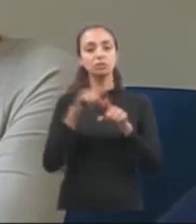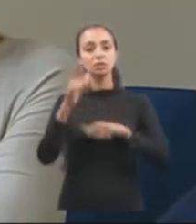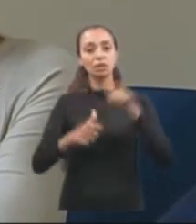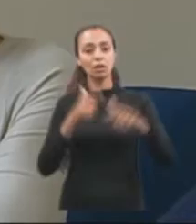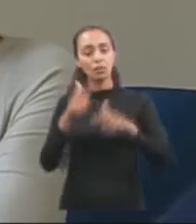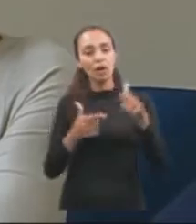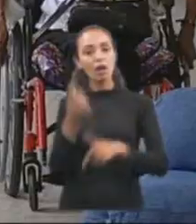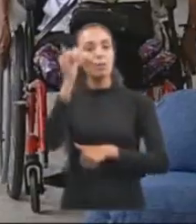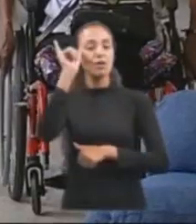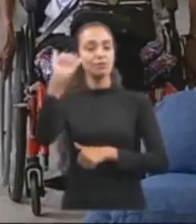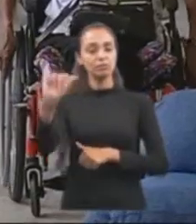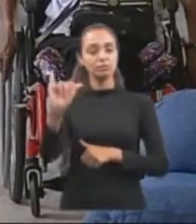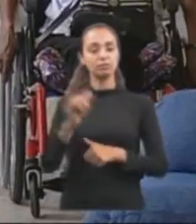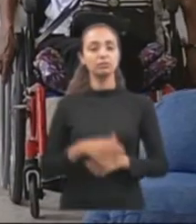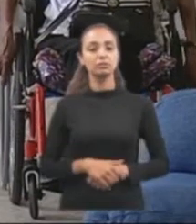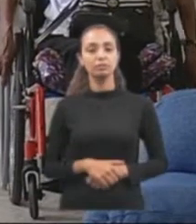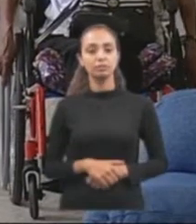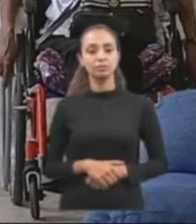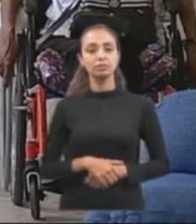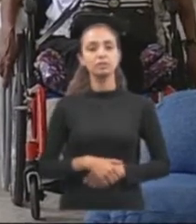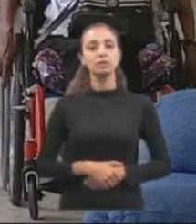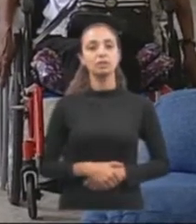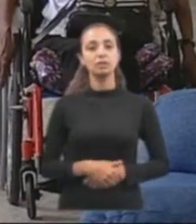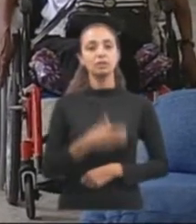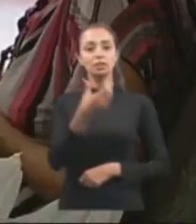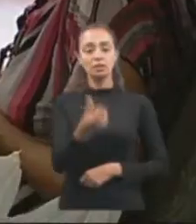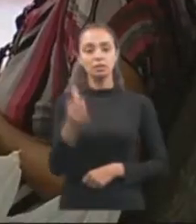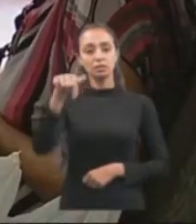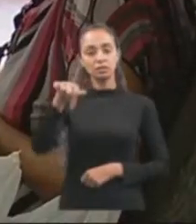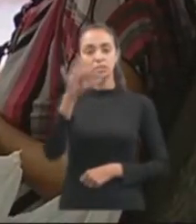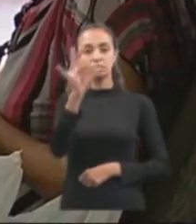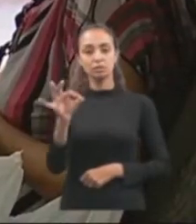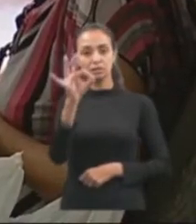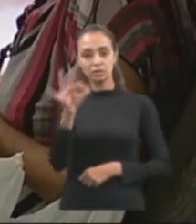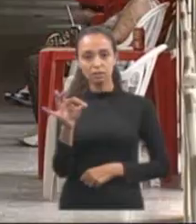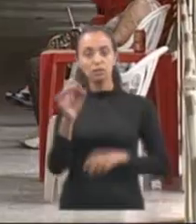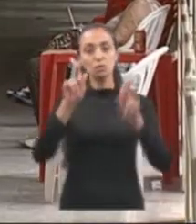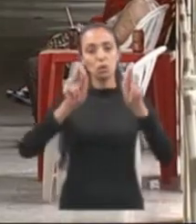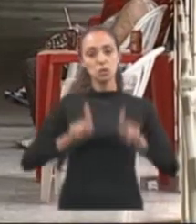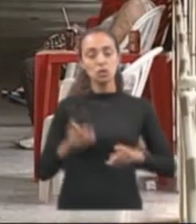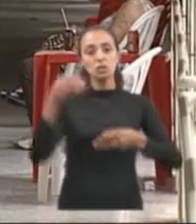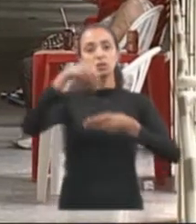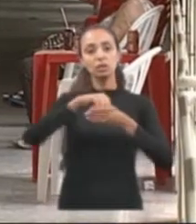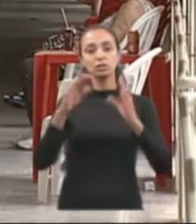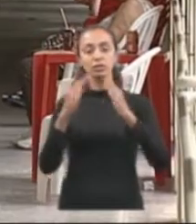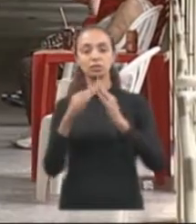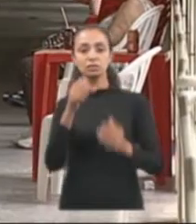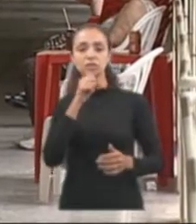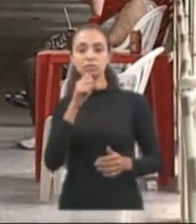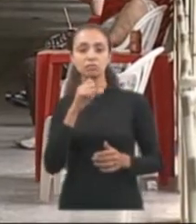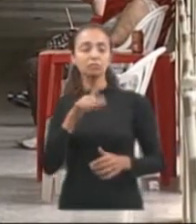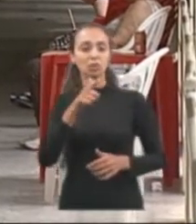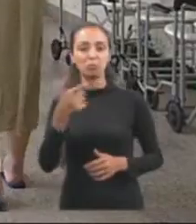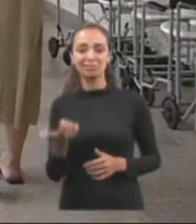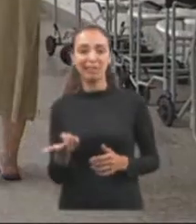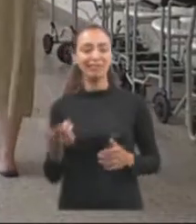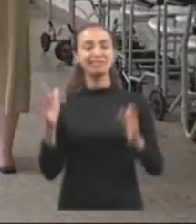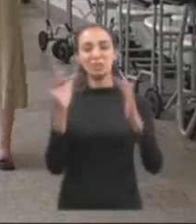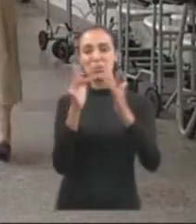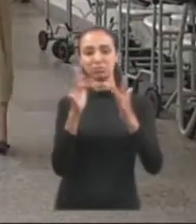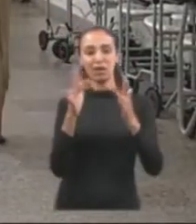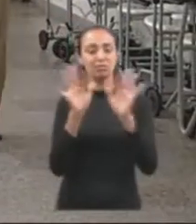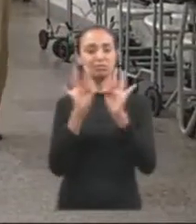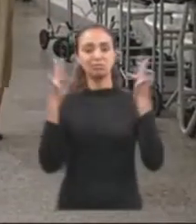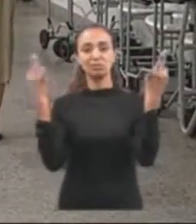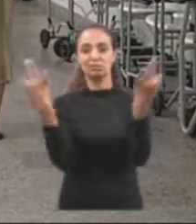pensamento preventivo. Cerca de 67% dos moradores do Asilo Padre Cacique não possuem nenhum vínculo familiar. E esse